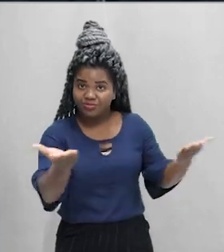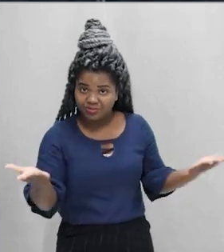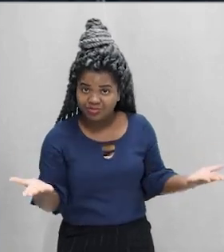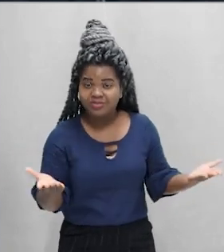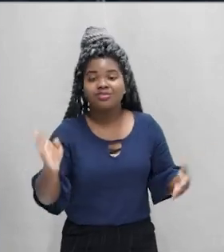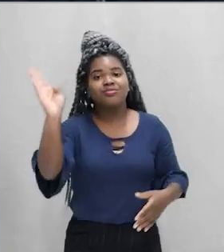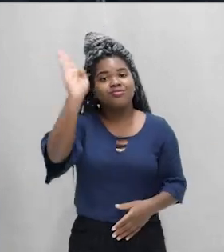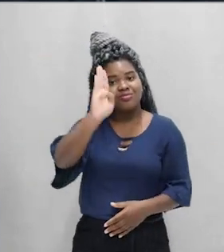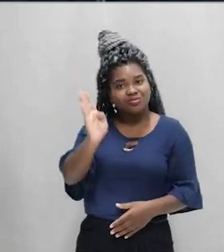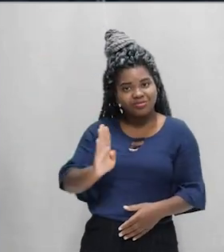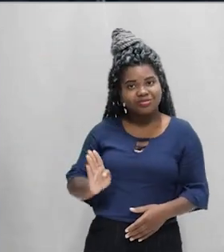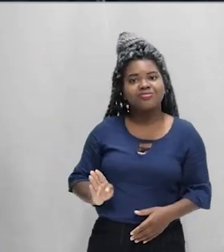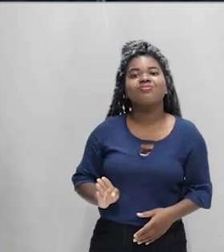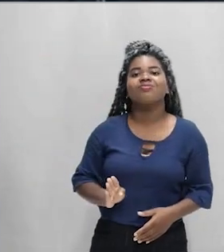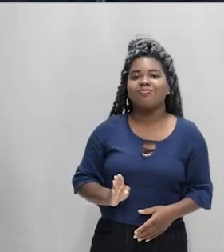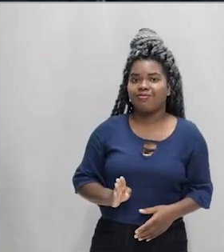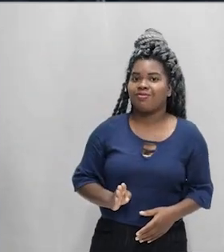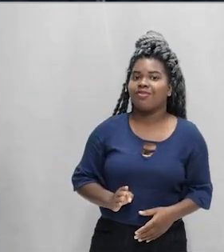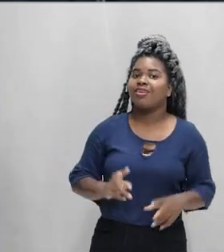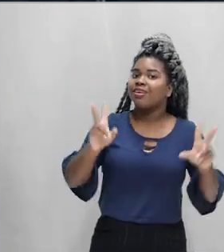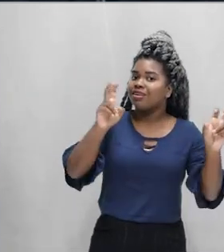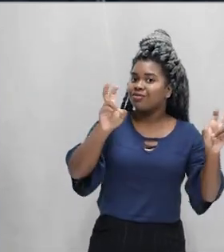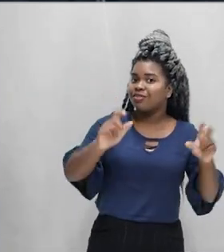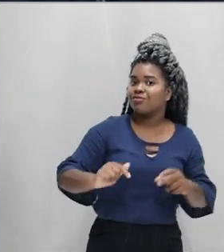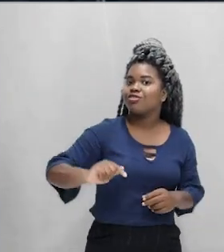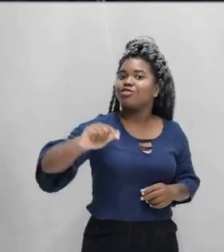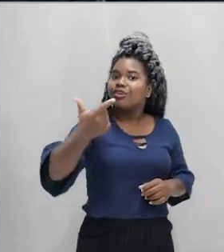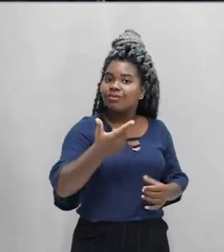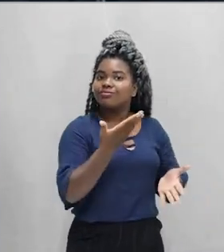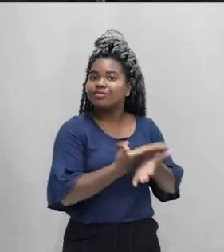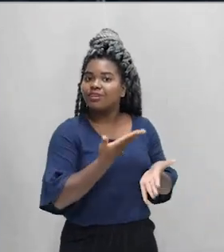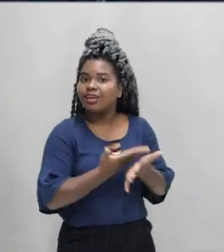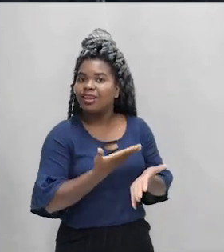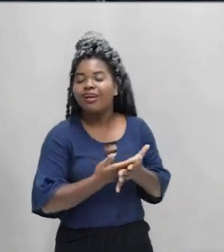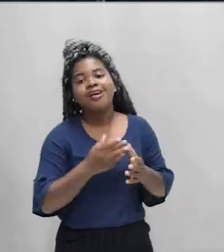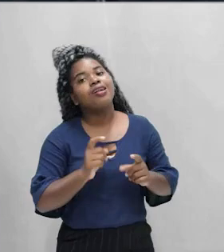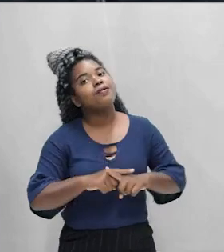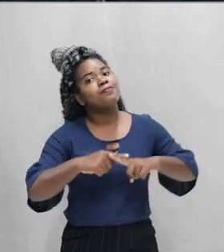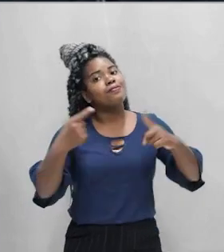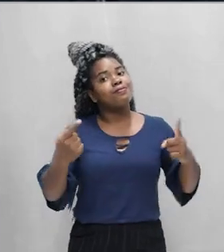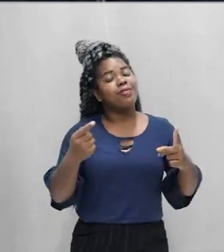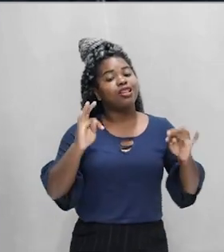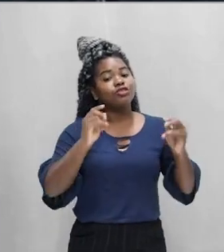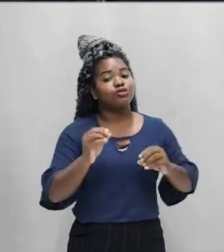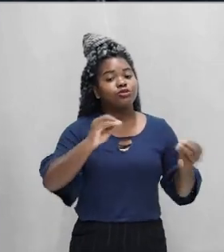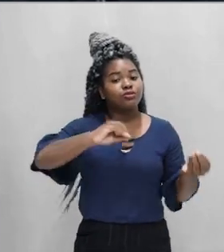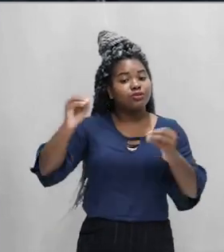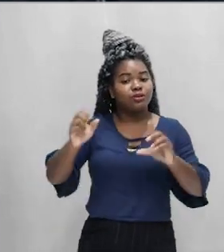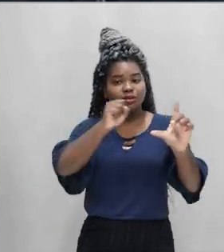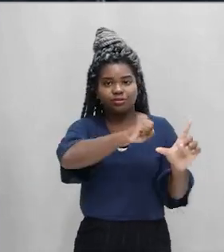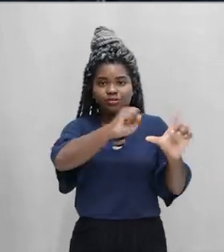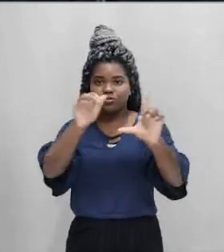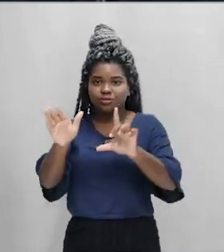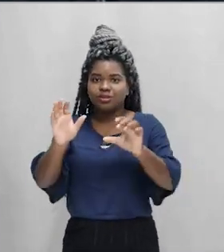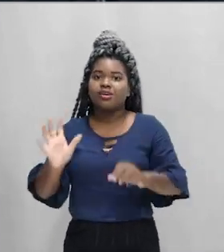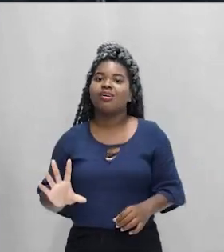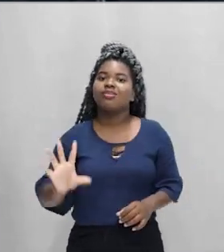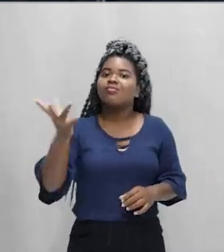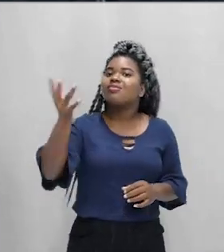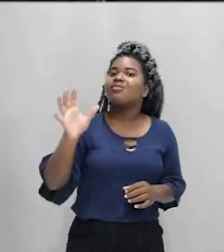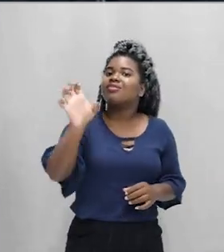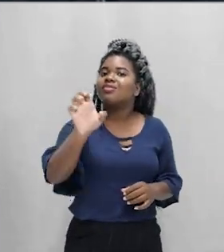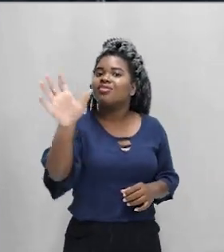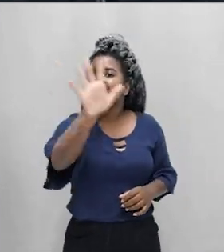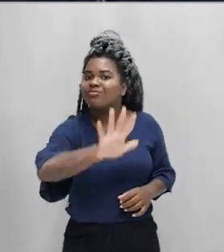de Brasil, que vai ser o tema da nossa próxima aula, tá? Mas tudo isso aqui aconteceu na Europa e